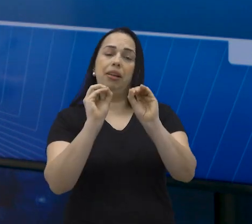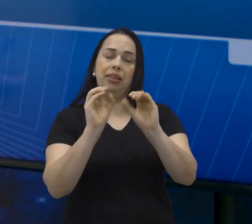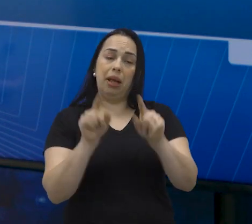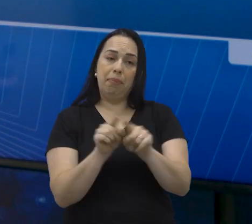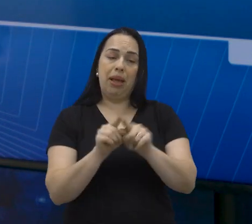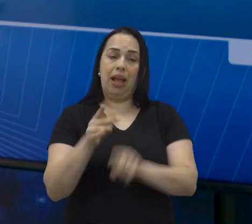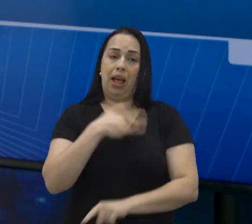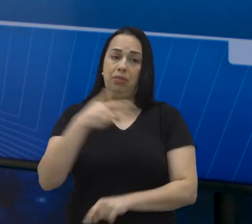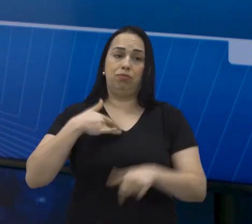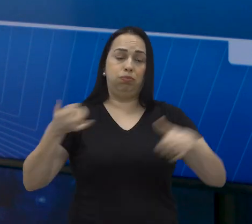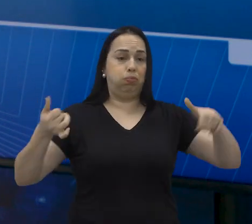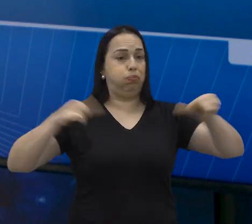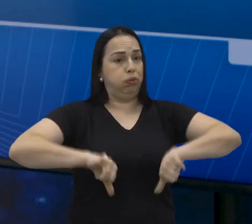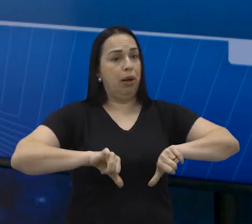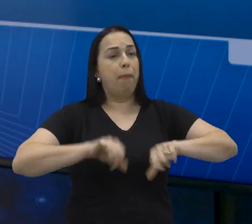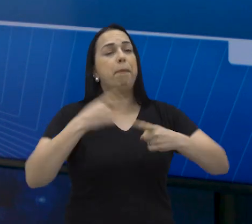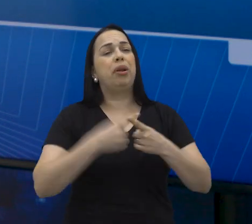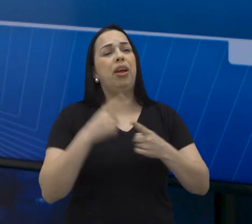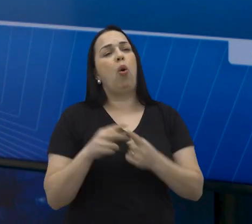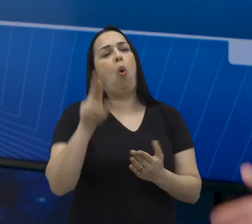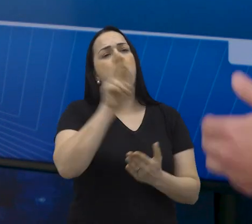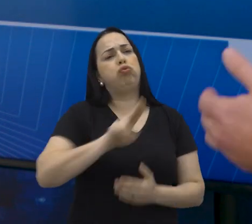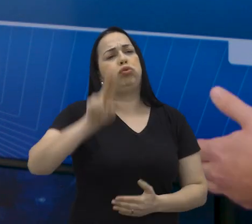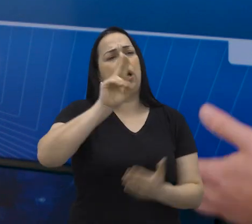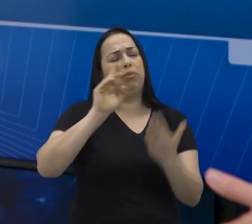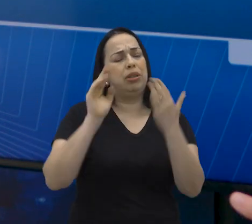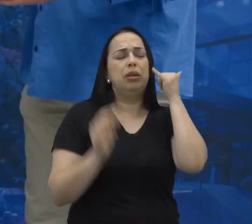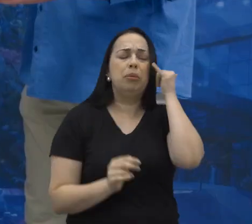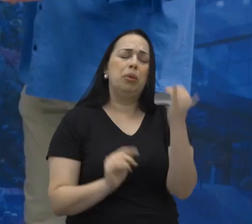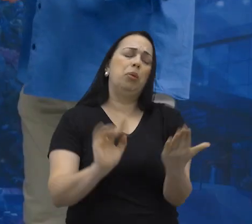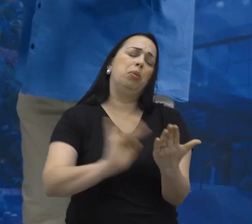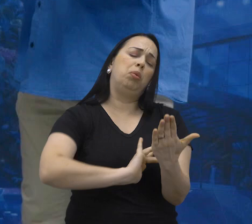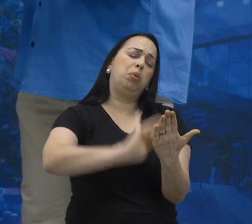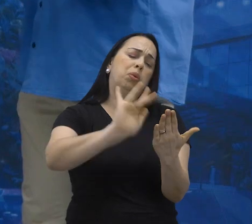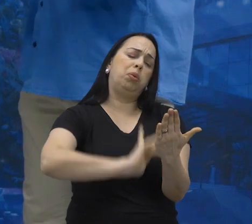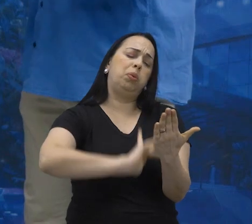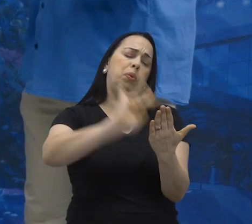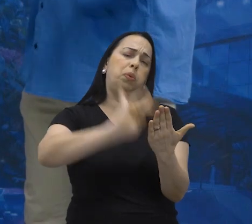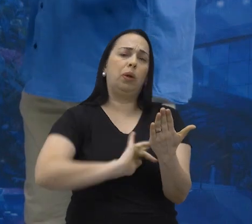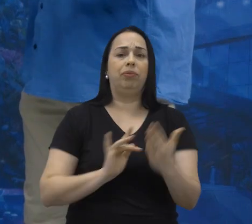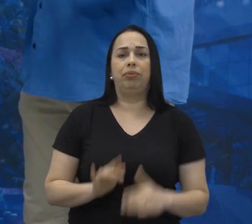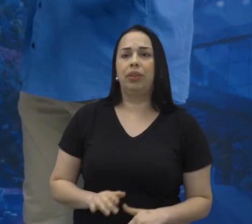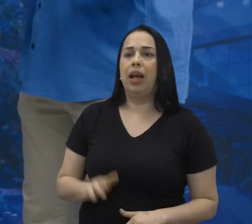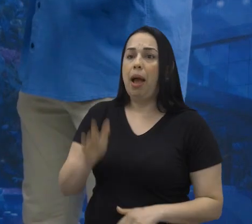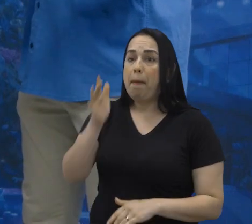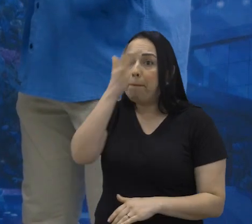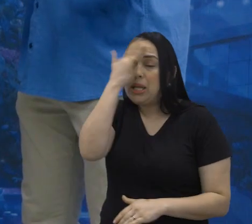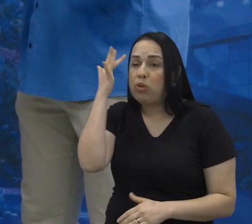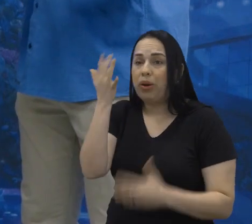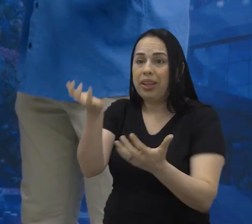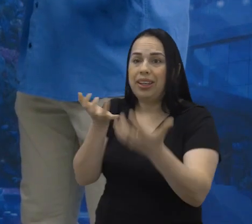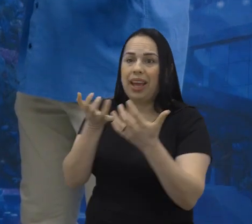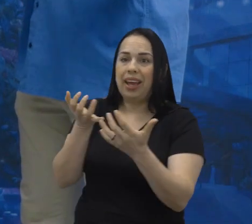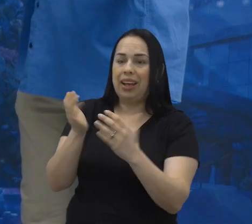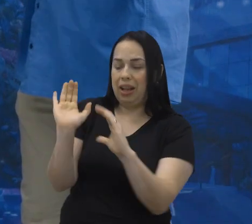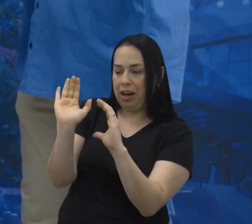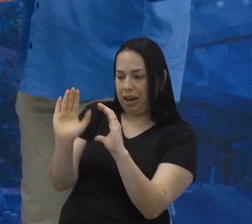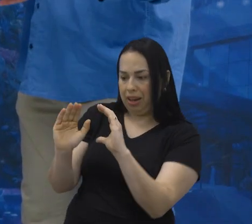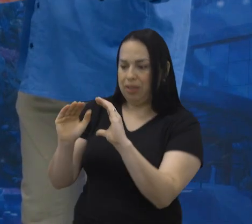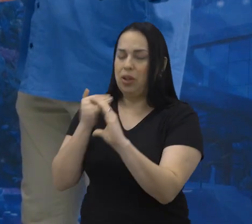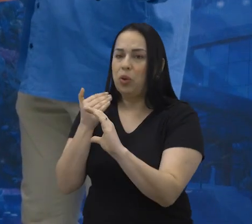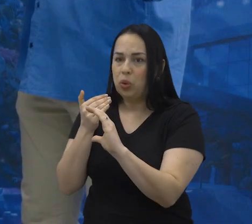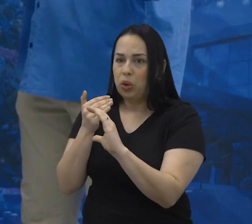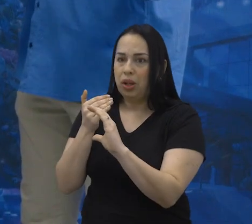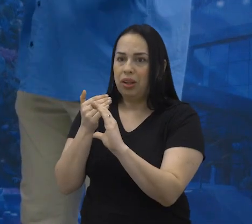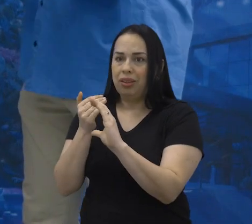nossa saúde, por causa do uso do celular. E pode acontecer, por exemplo, da pessoa ela preferir, às vezes, uma mensagem